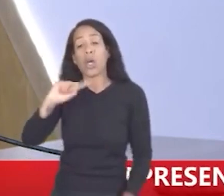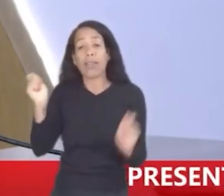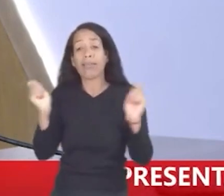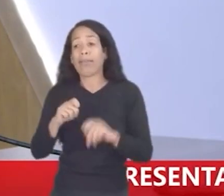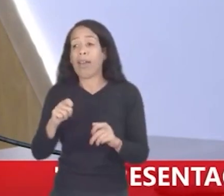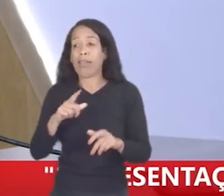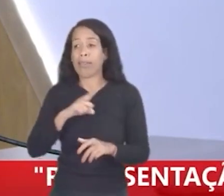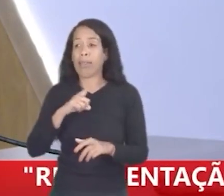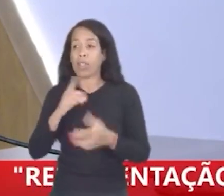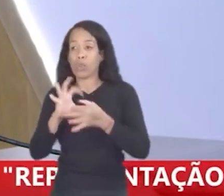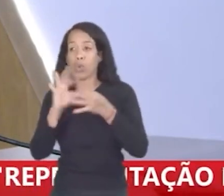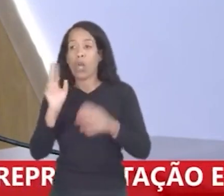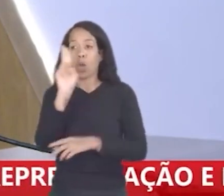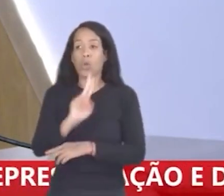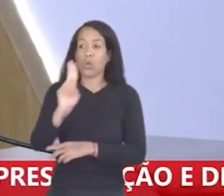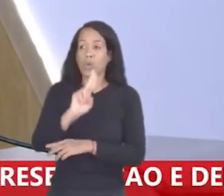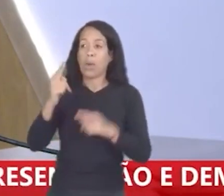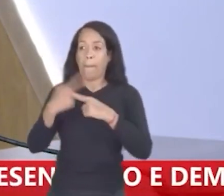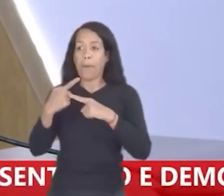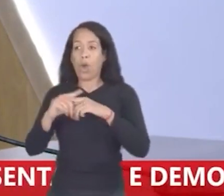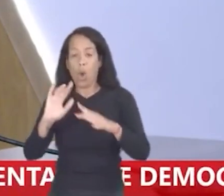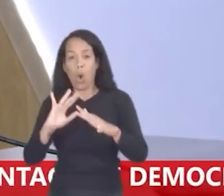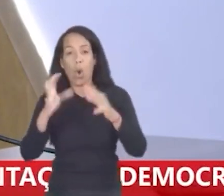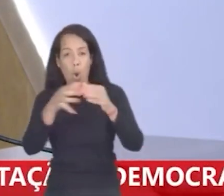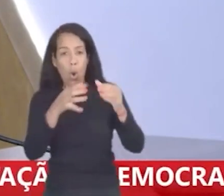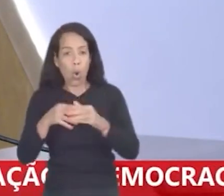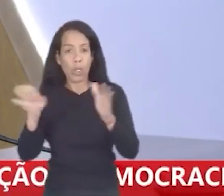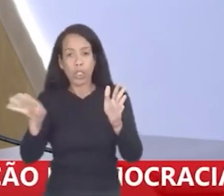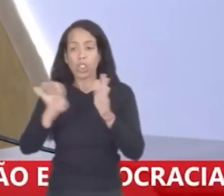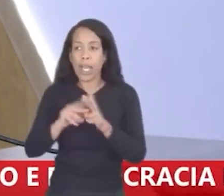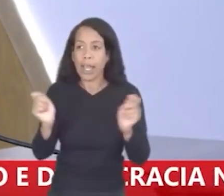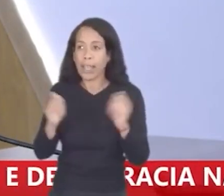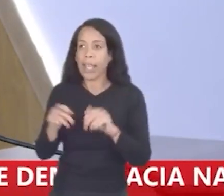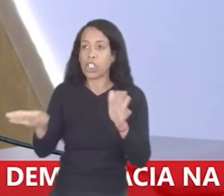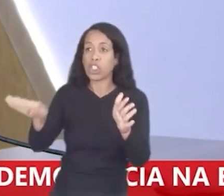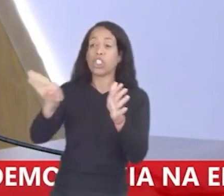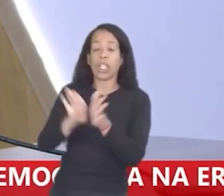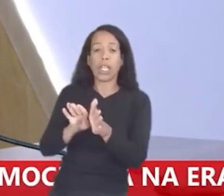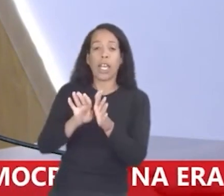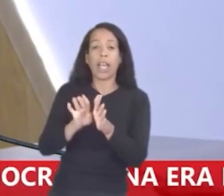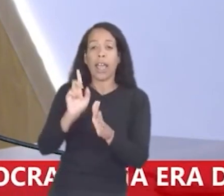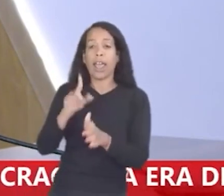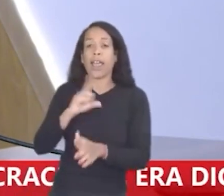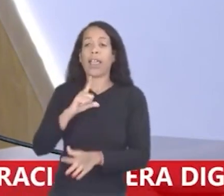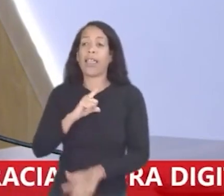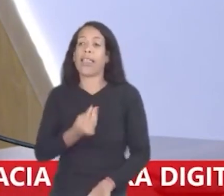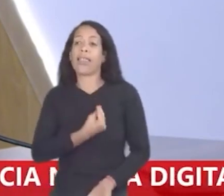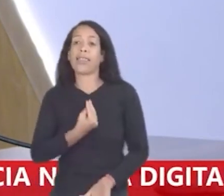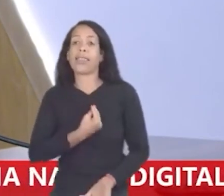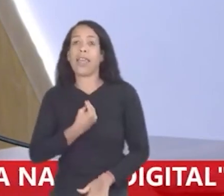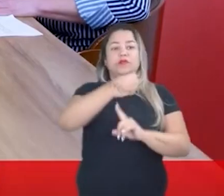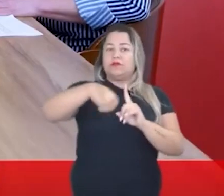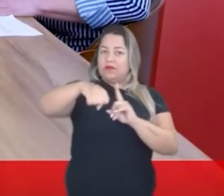de jeito nenhum deixar de usar as redes, porque as redes são um instrumento para chegar nas pessoas. A nossa capacidade de chegar nas pessoas, ela se tornou